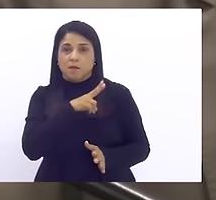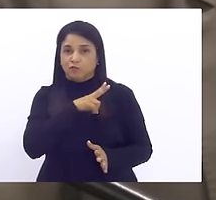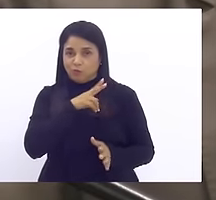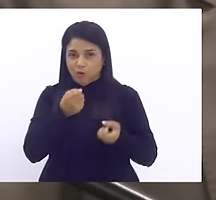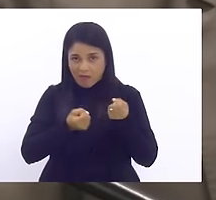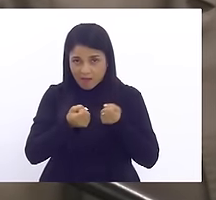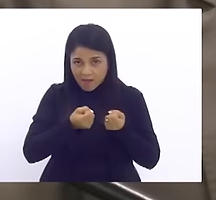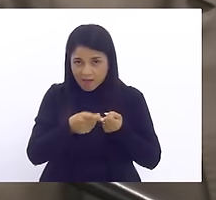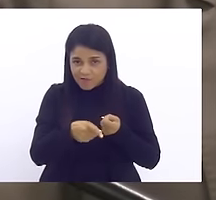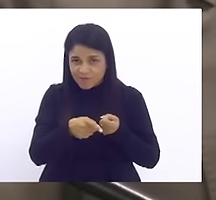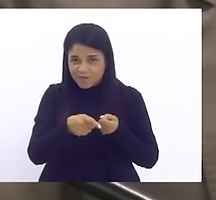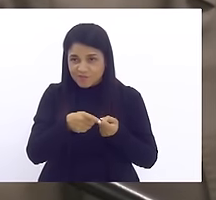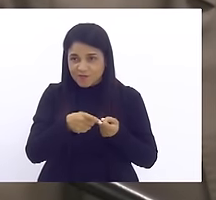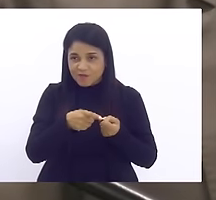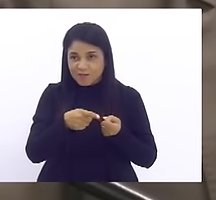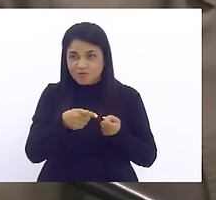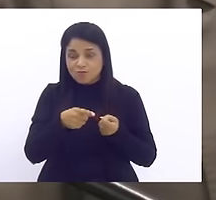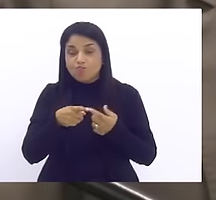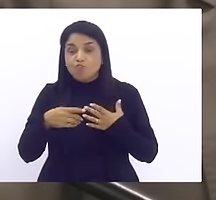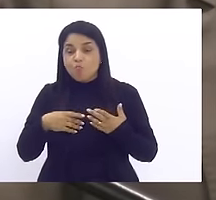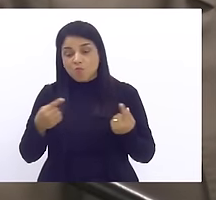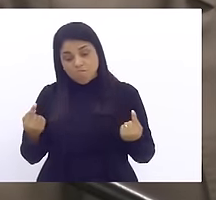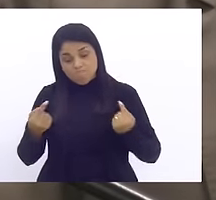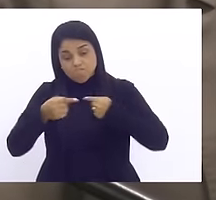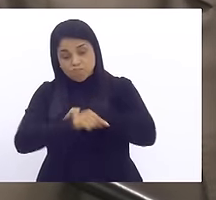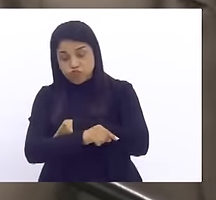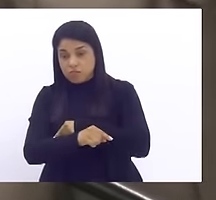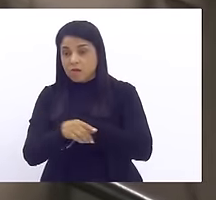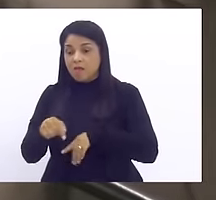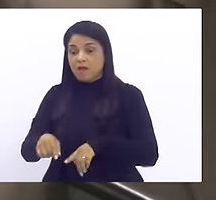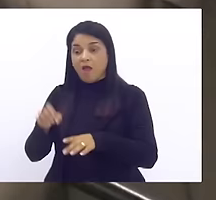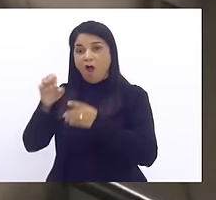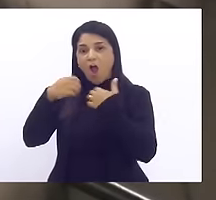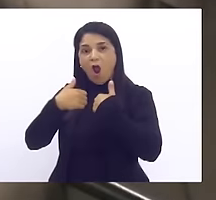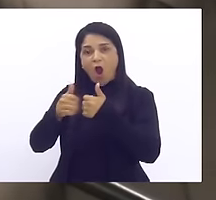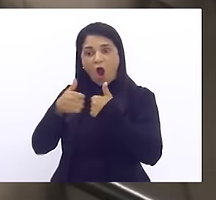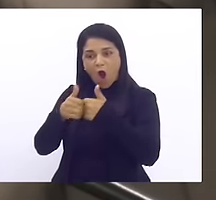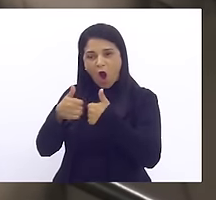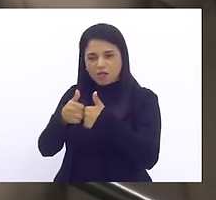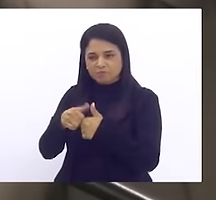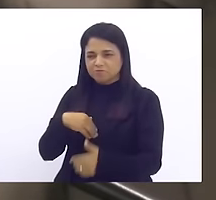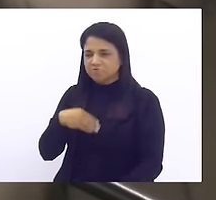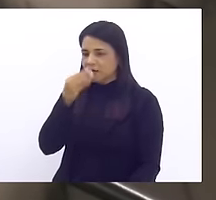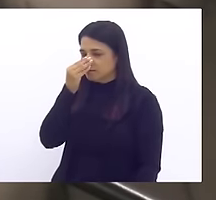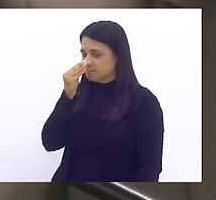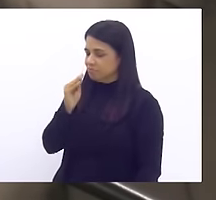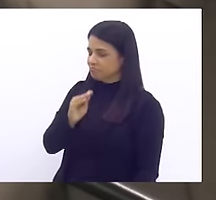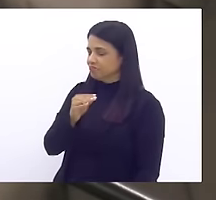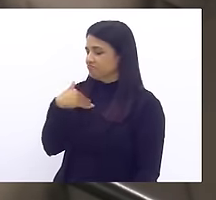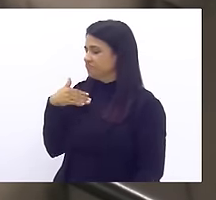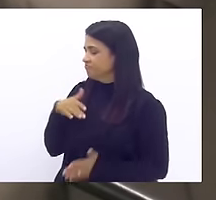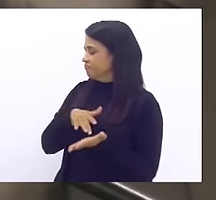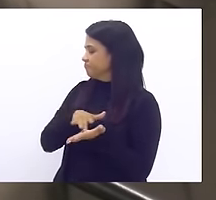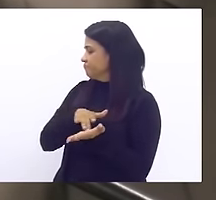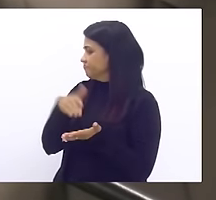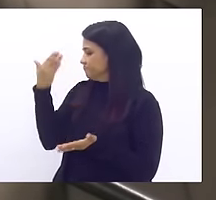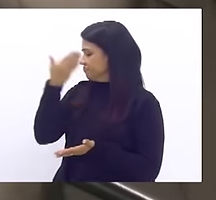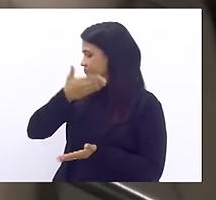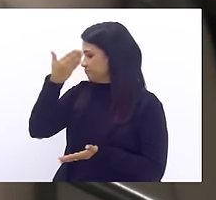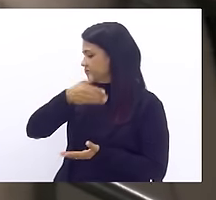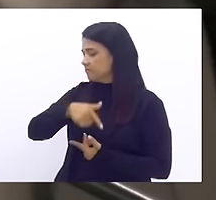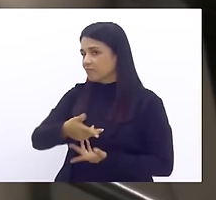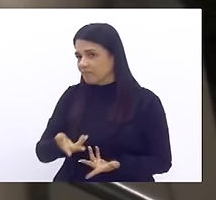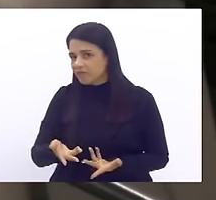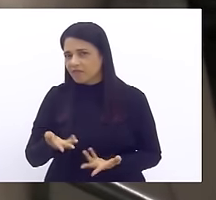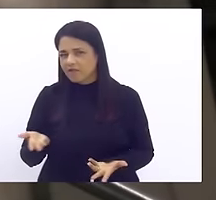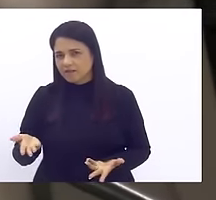encontra a partida quando fala das empresas de ônibus ó parece que viram as costas de realidade eu